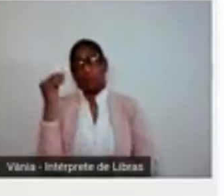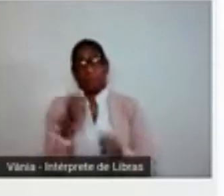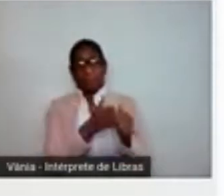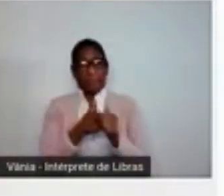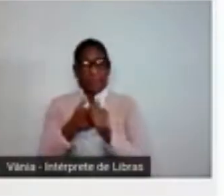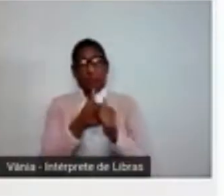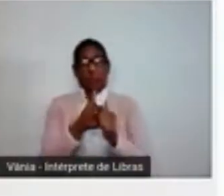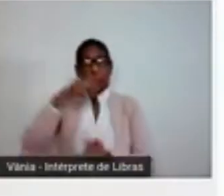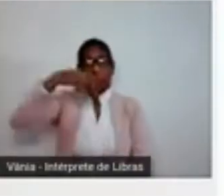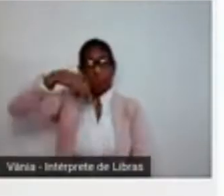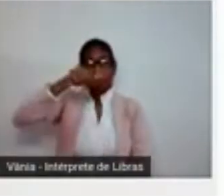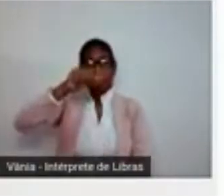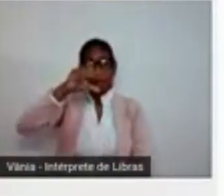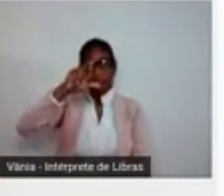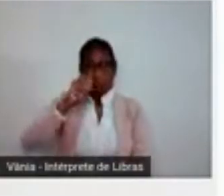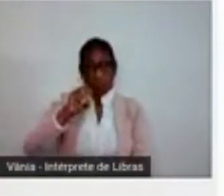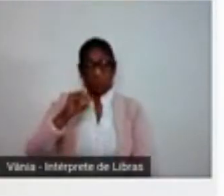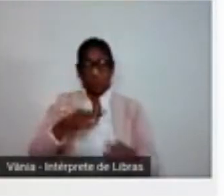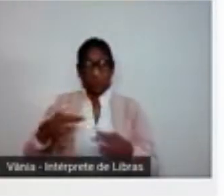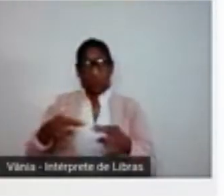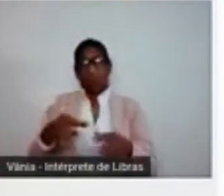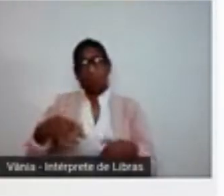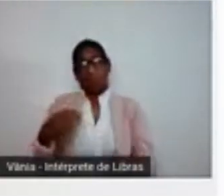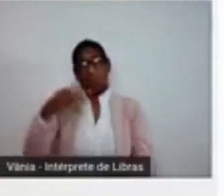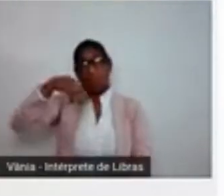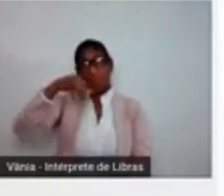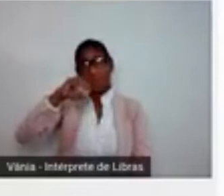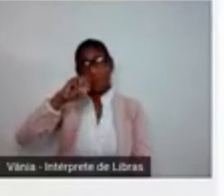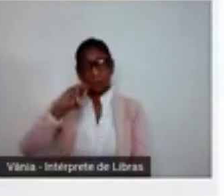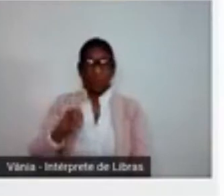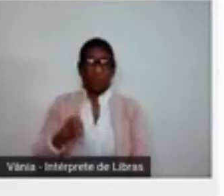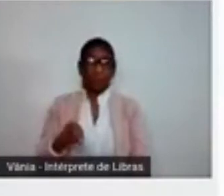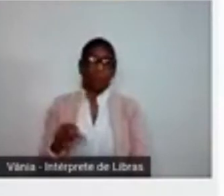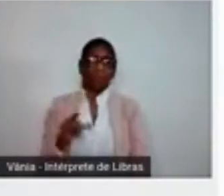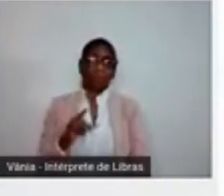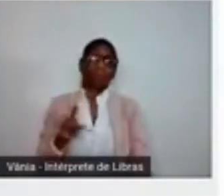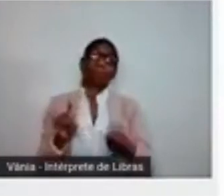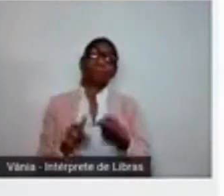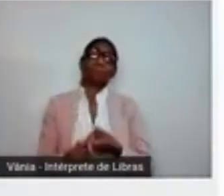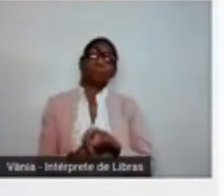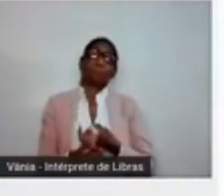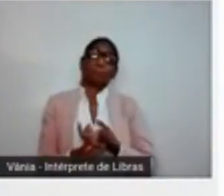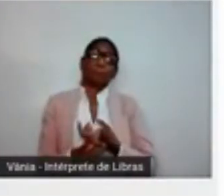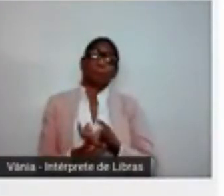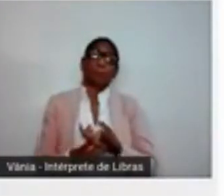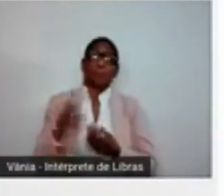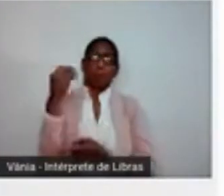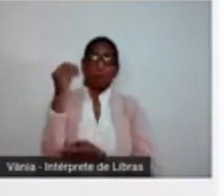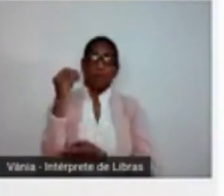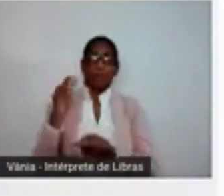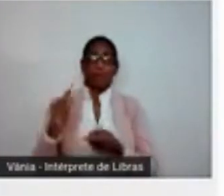dito, é a macro-região, uma micro-região Porto Alegre, que tem, além de Porto